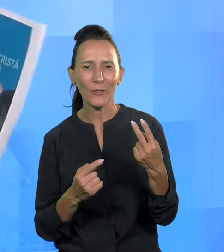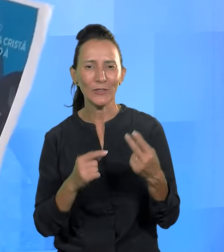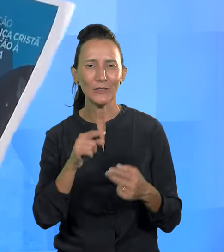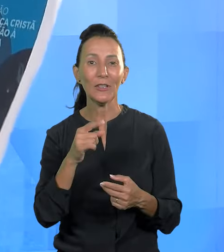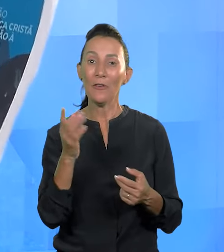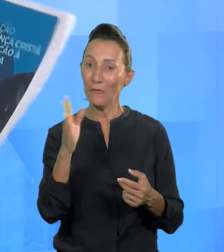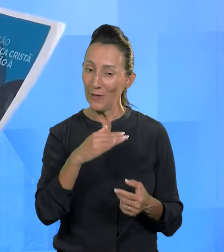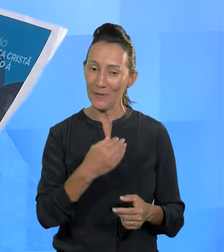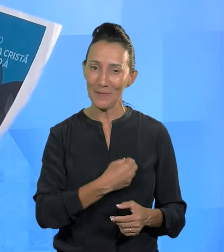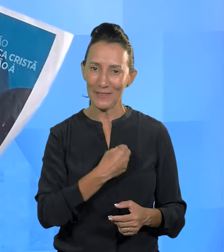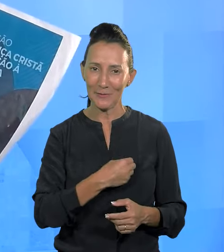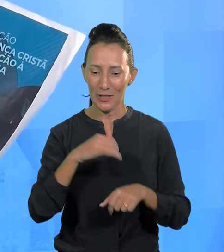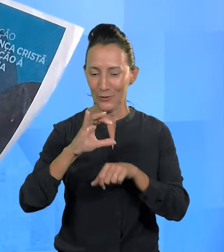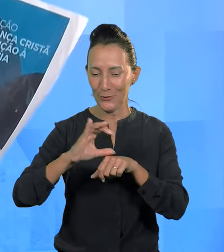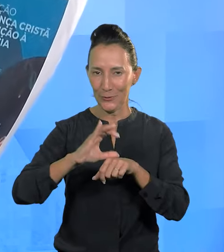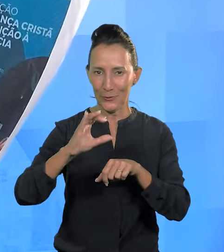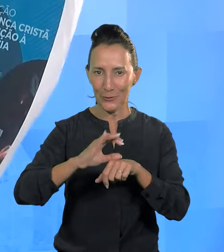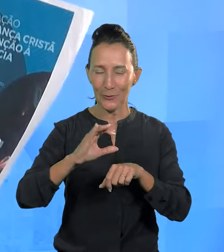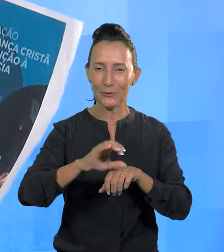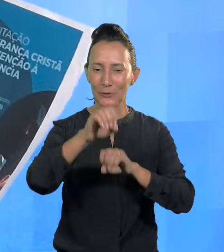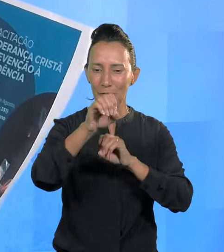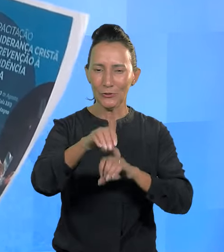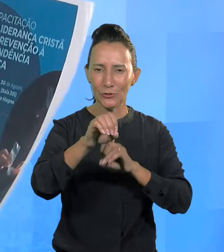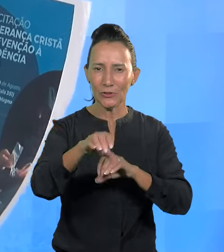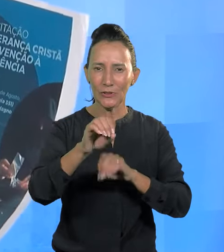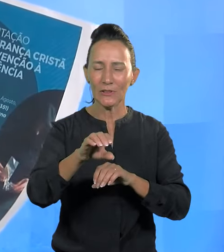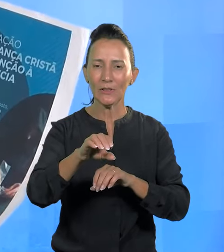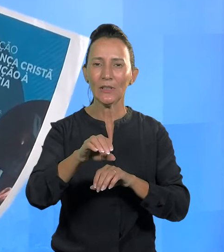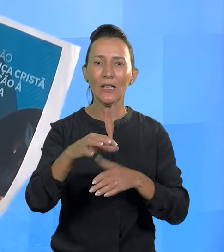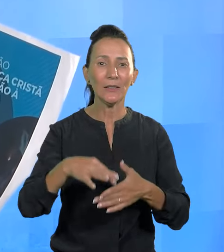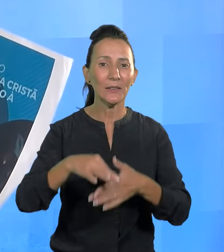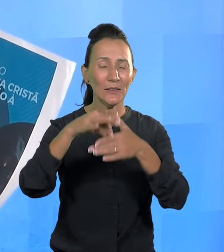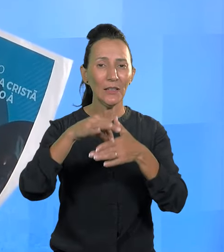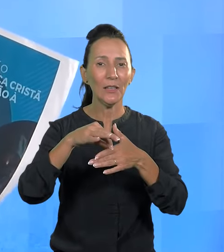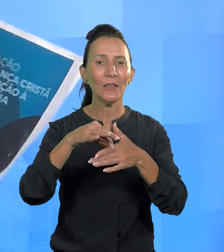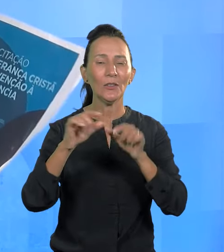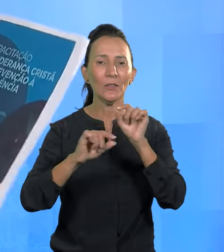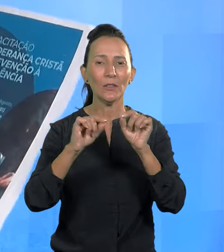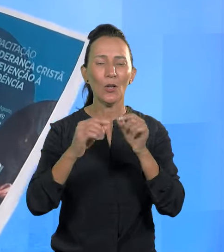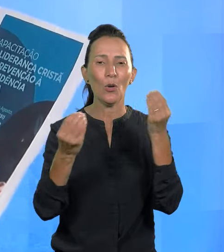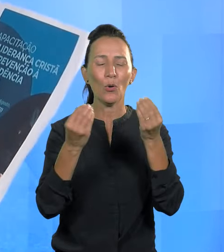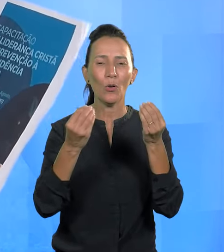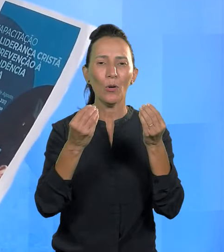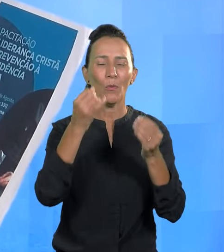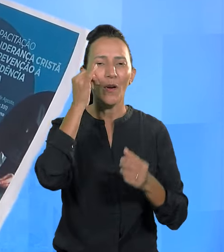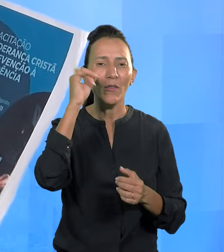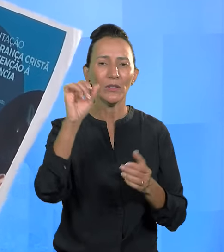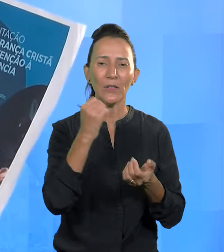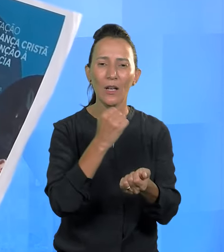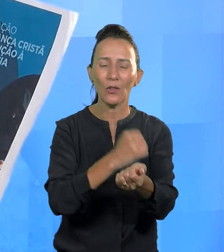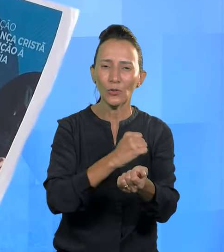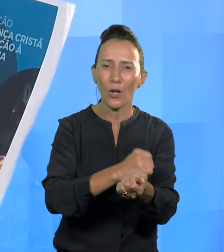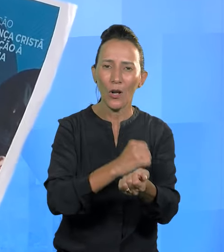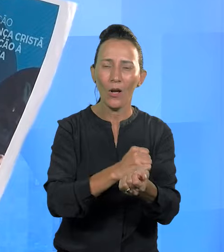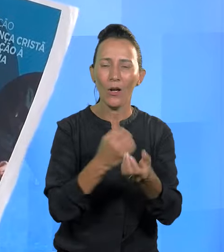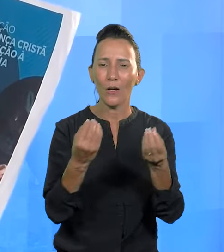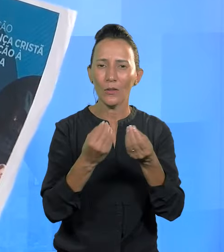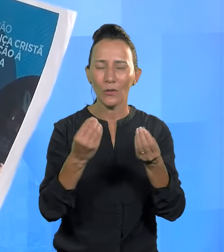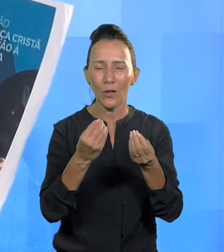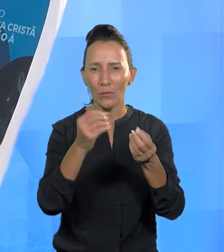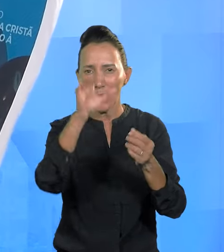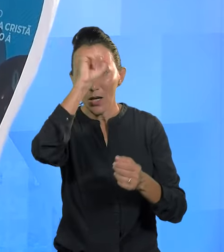capacitação de liderança cristã na prevenção à dependência química. Então não dá para você participar de dois, nove,